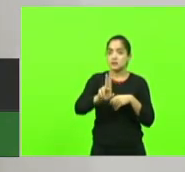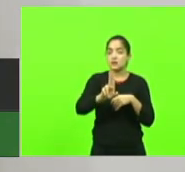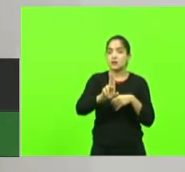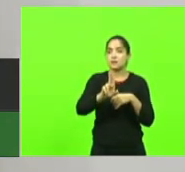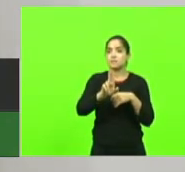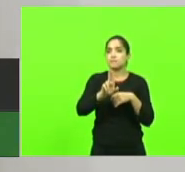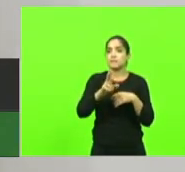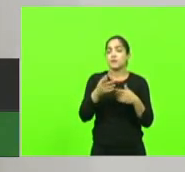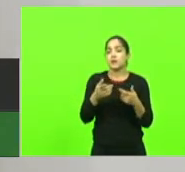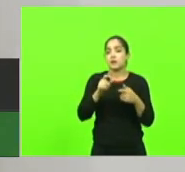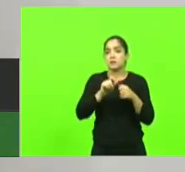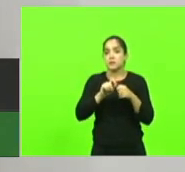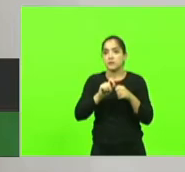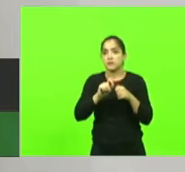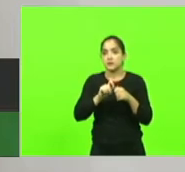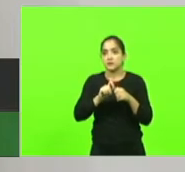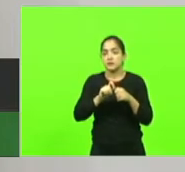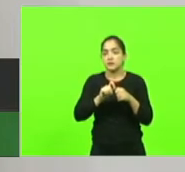para